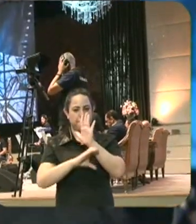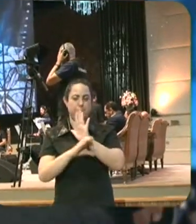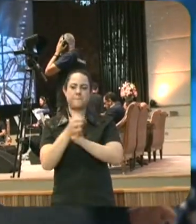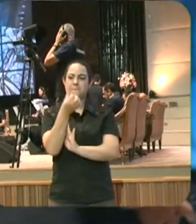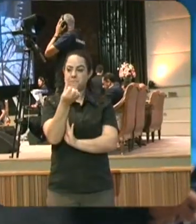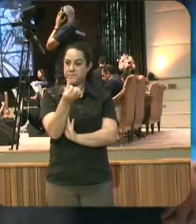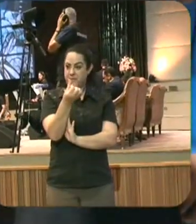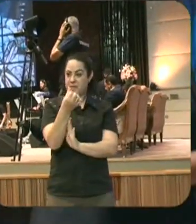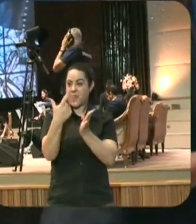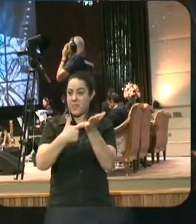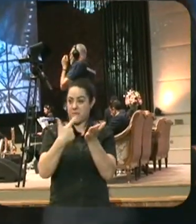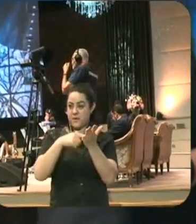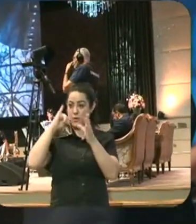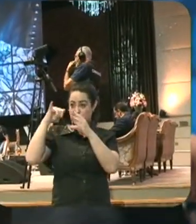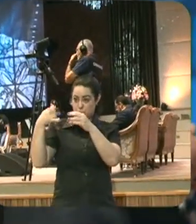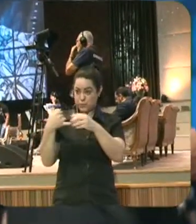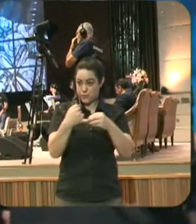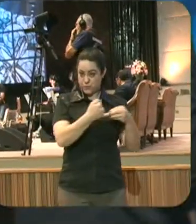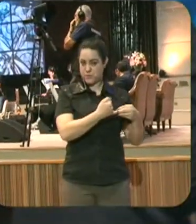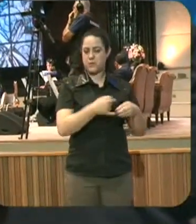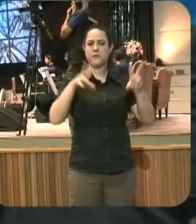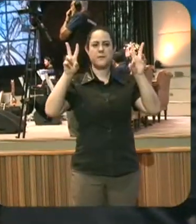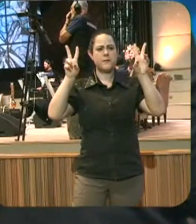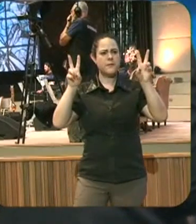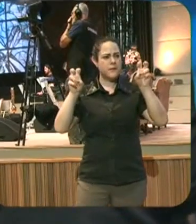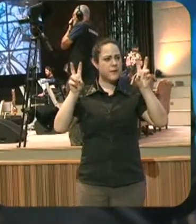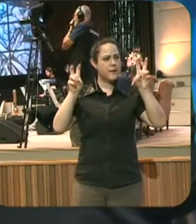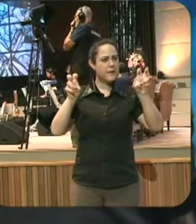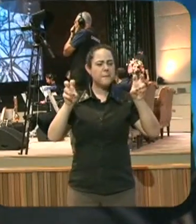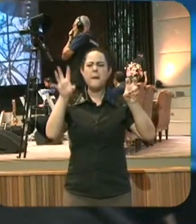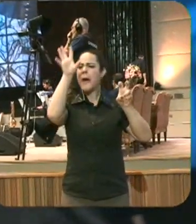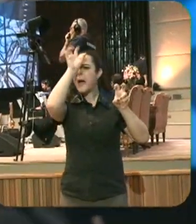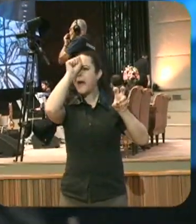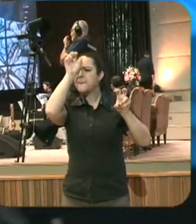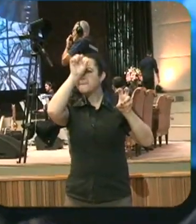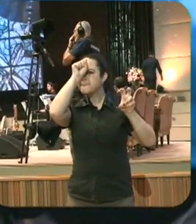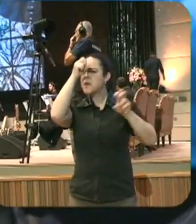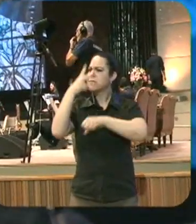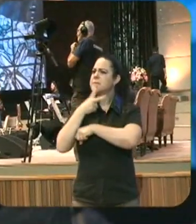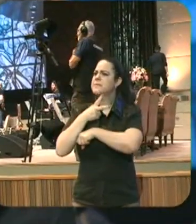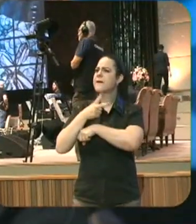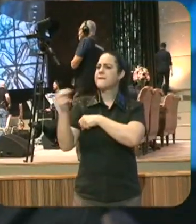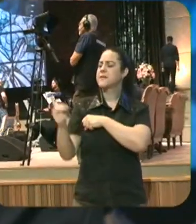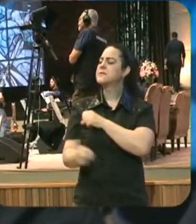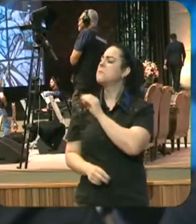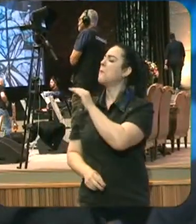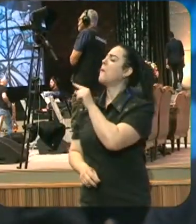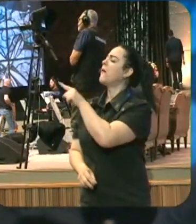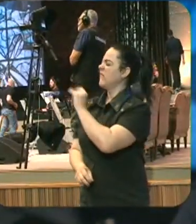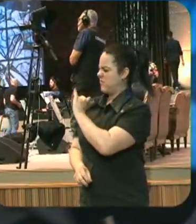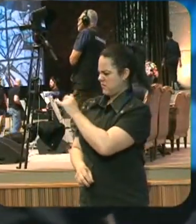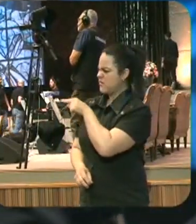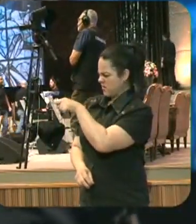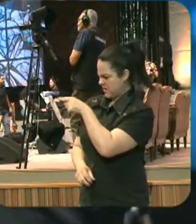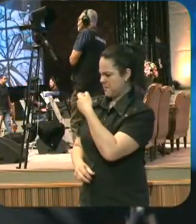a gente está estudando é aprenda a vencer. Fala para quem está perto de você, olha, você precisa aprender a